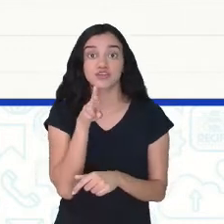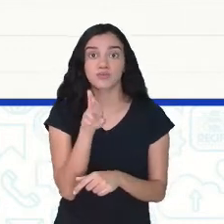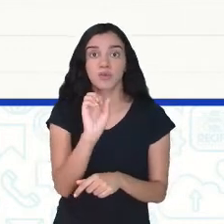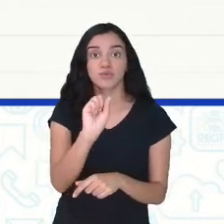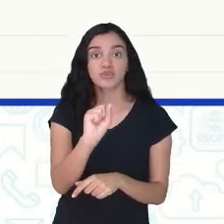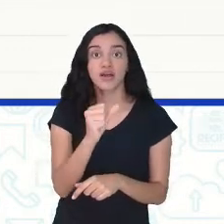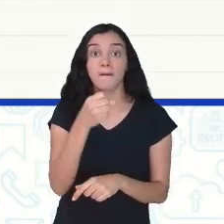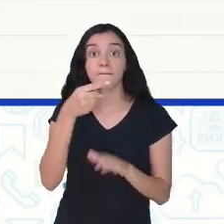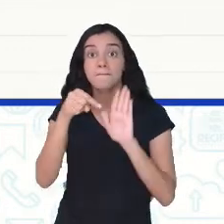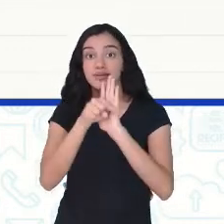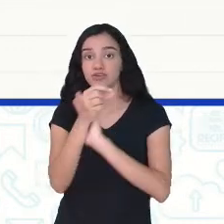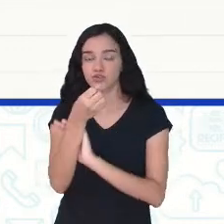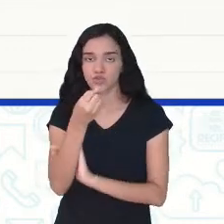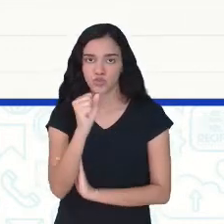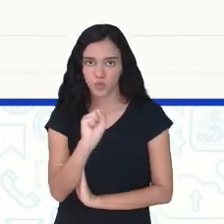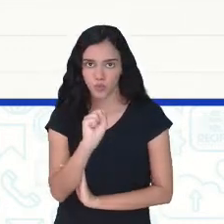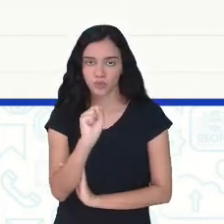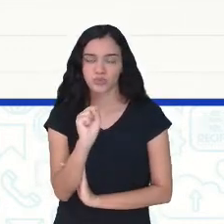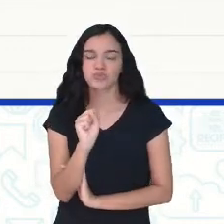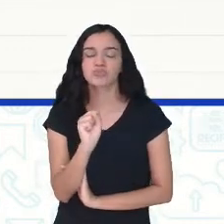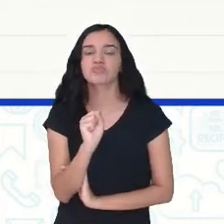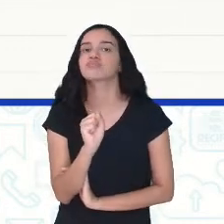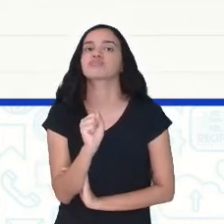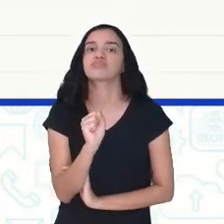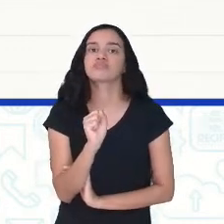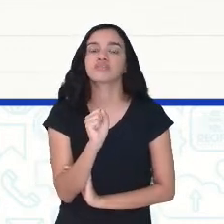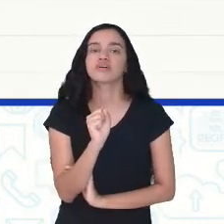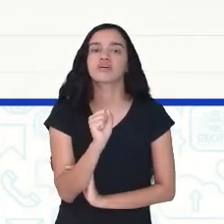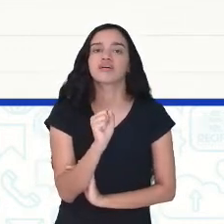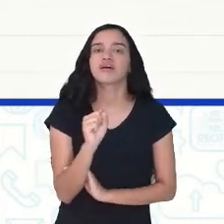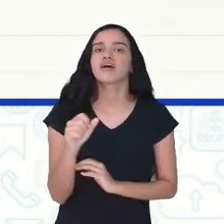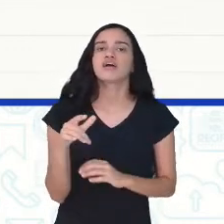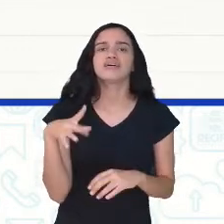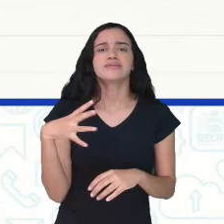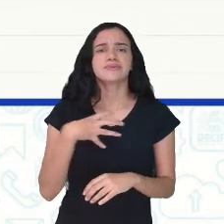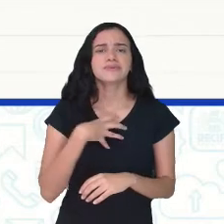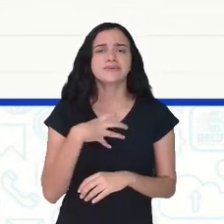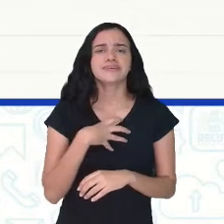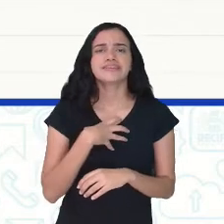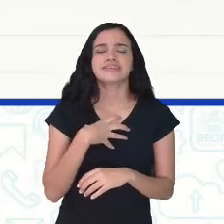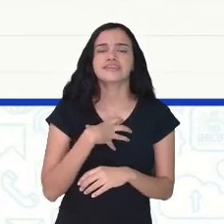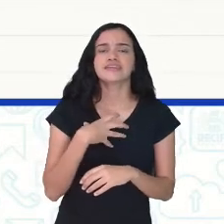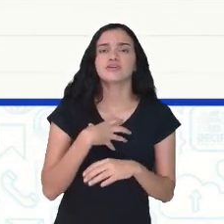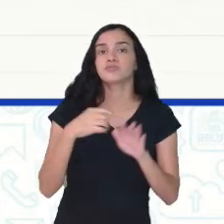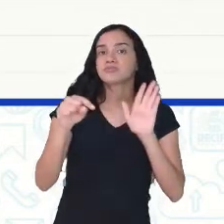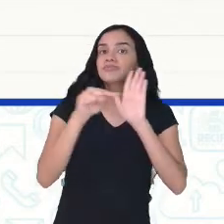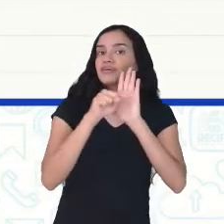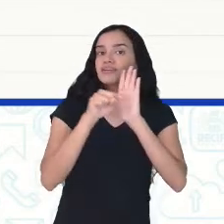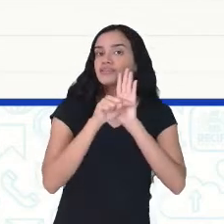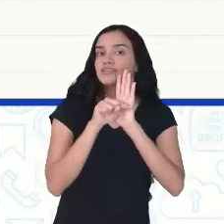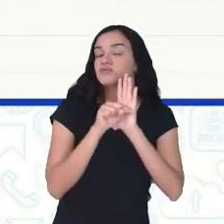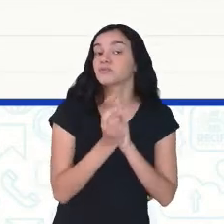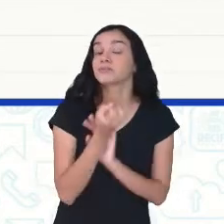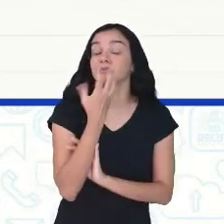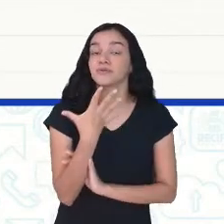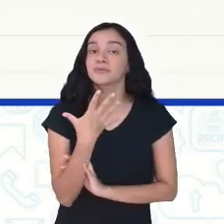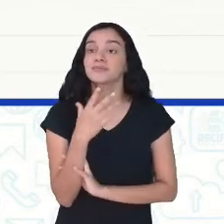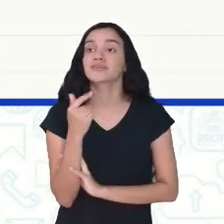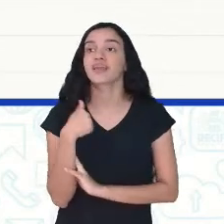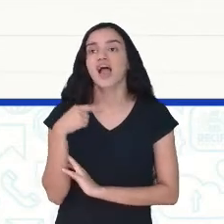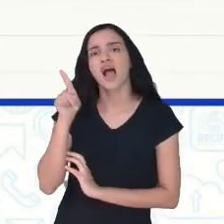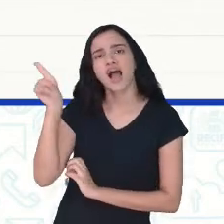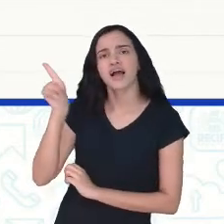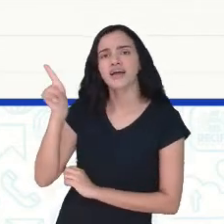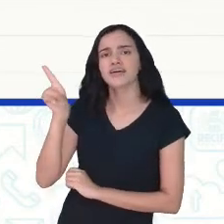outra fração, uma fração negativa, que está lá no sentido do infinito negativo. Bom, aqui